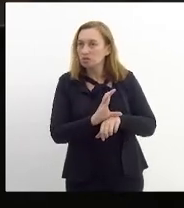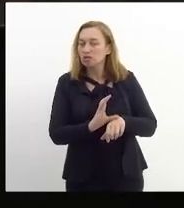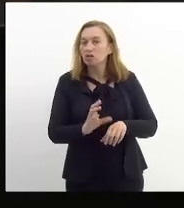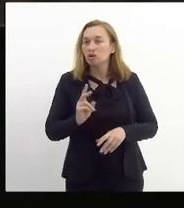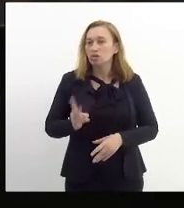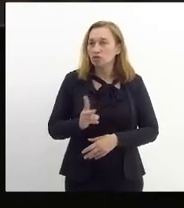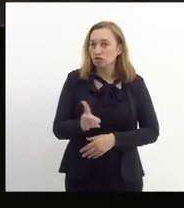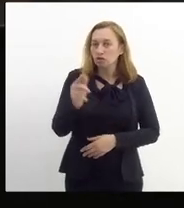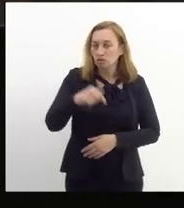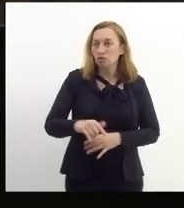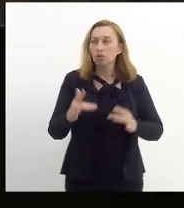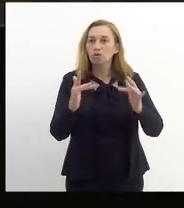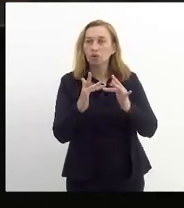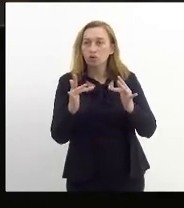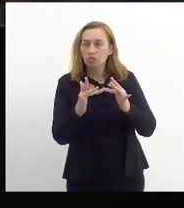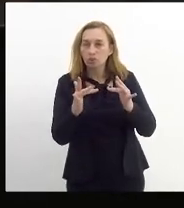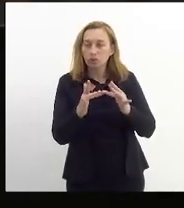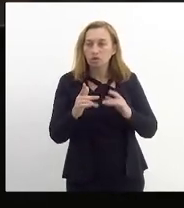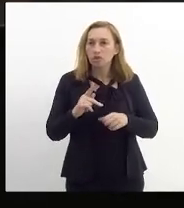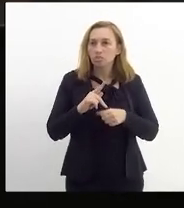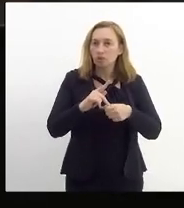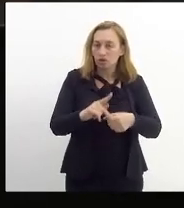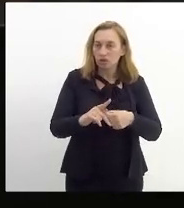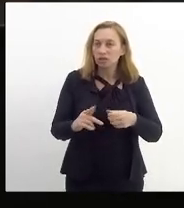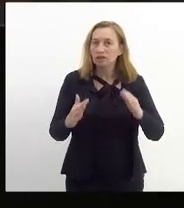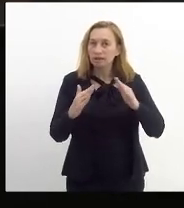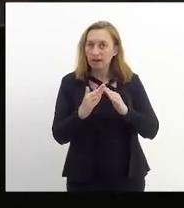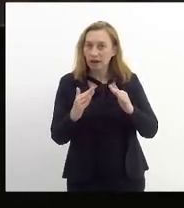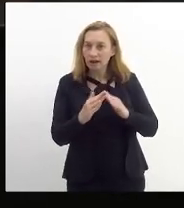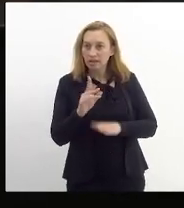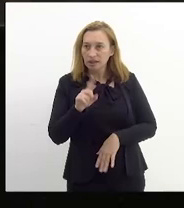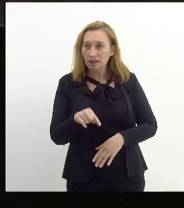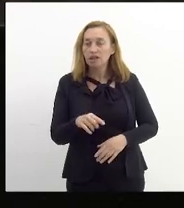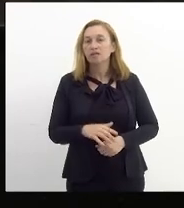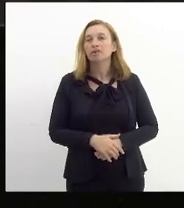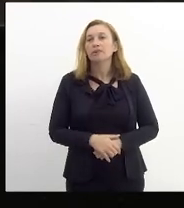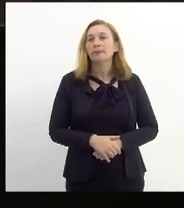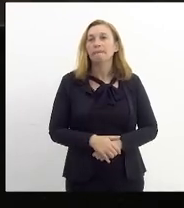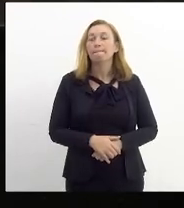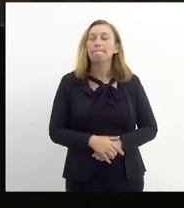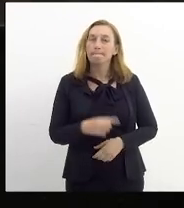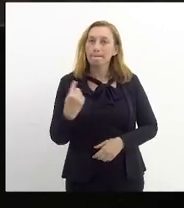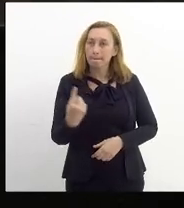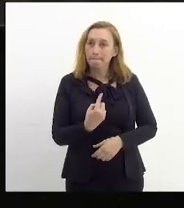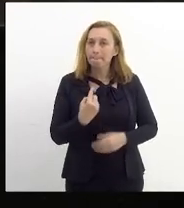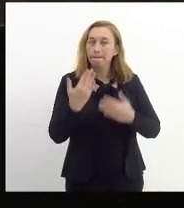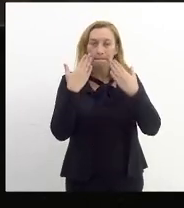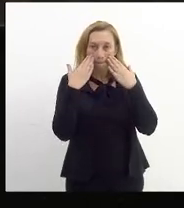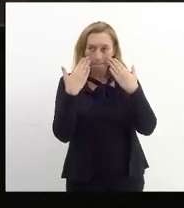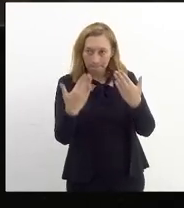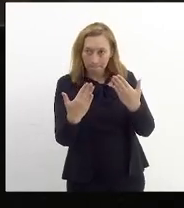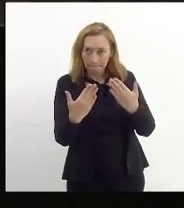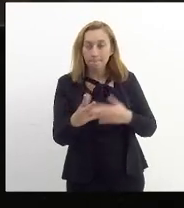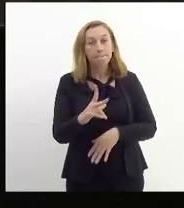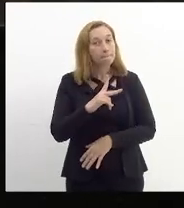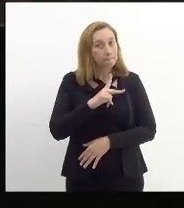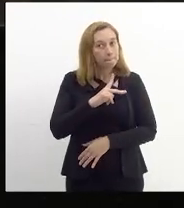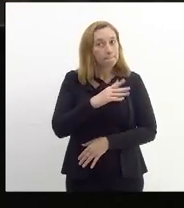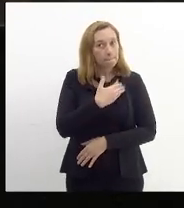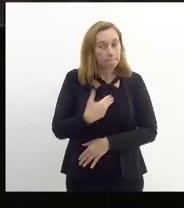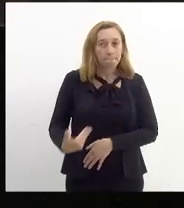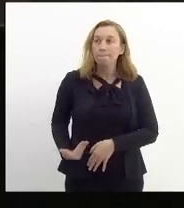mantive aqui um contato com a Procuradoria da casa né e estaremos o tanto que o próprio